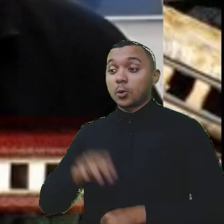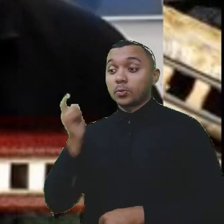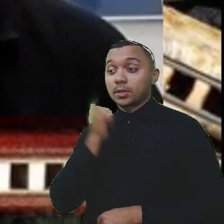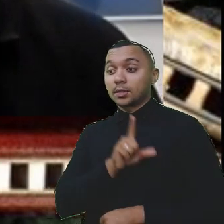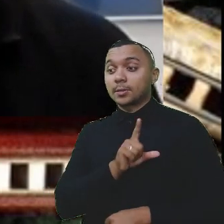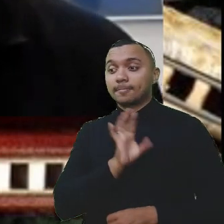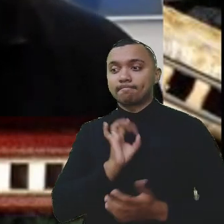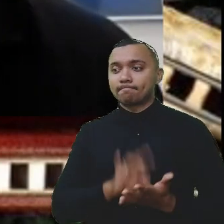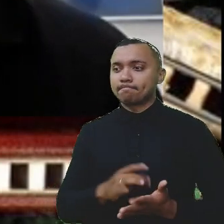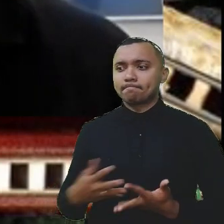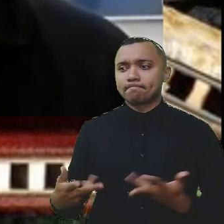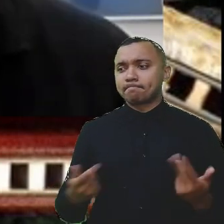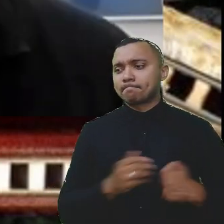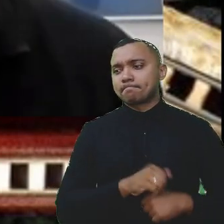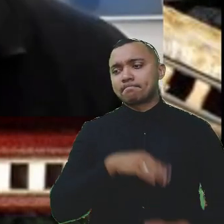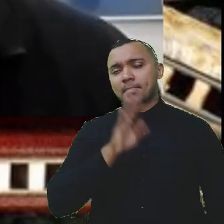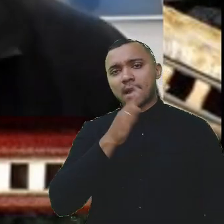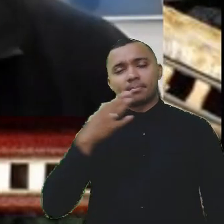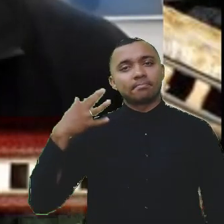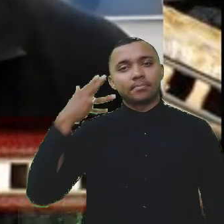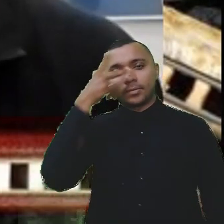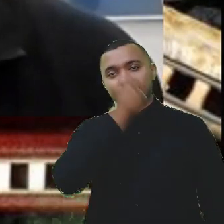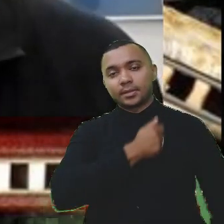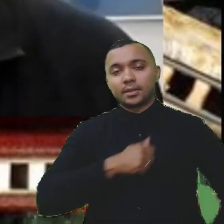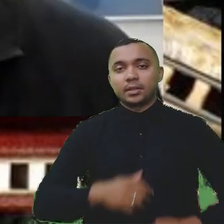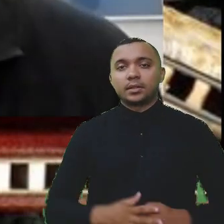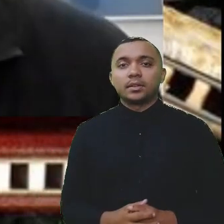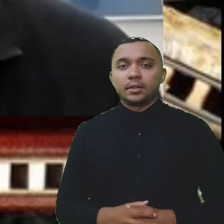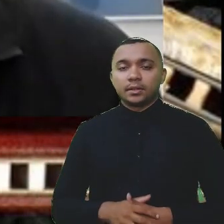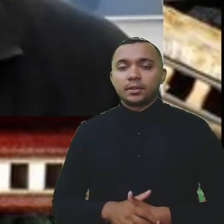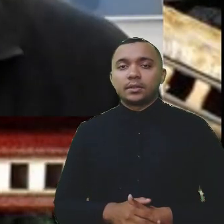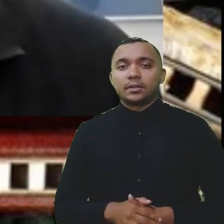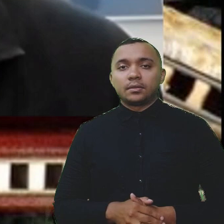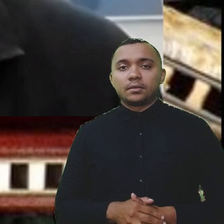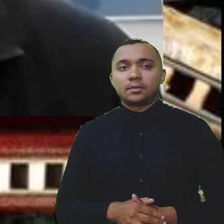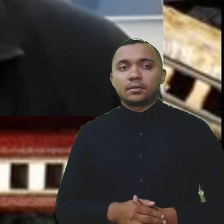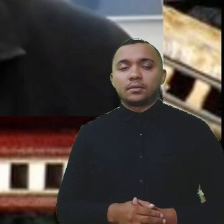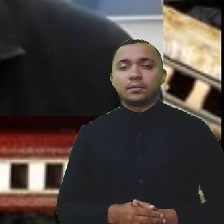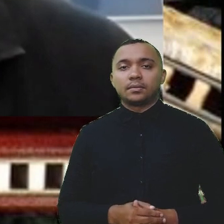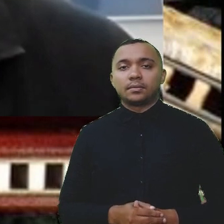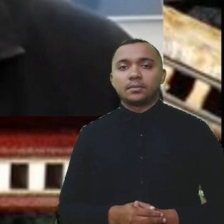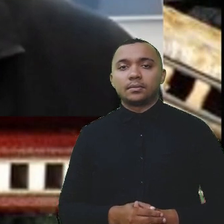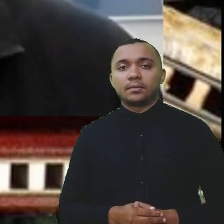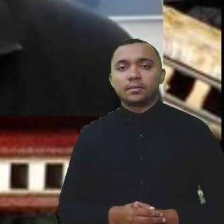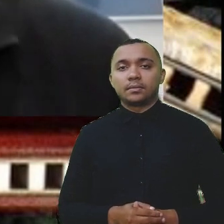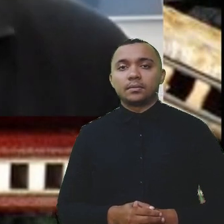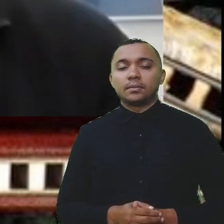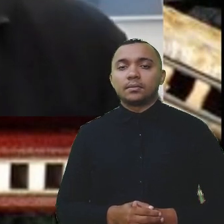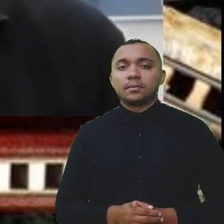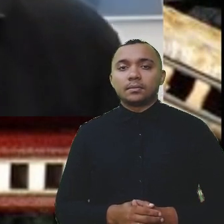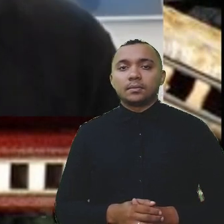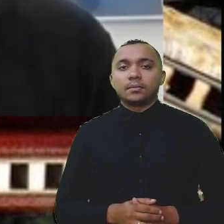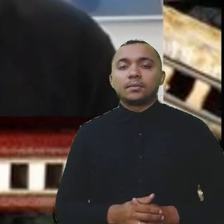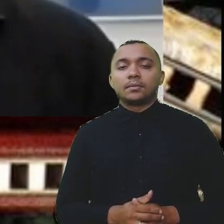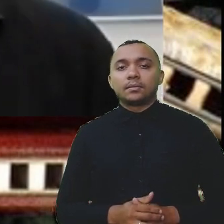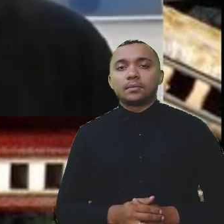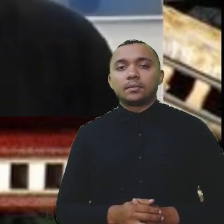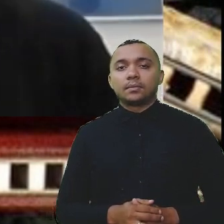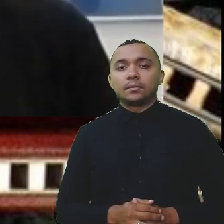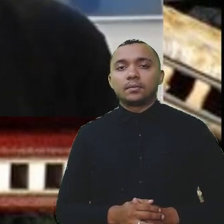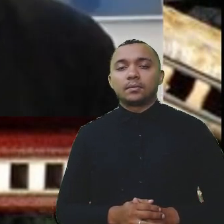muito mais bonita. É isso. Você trabalhar com o popular,